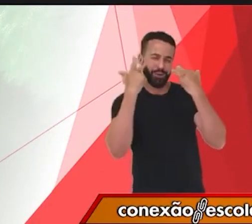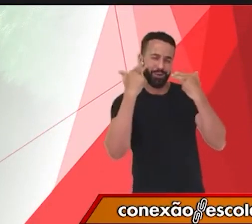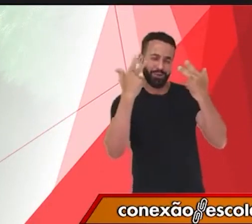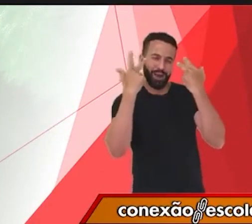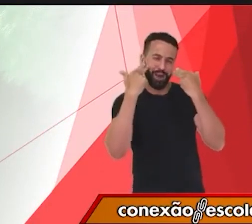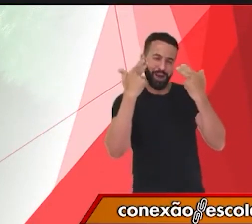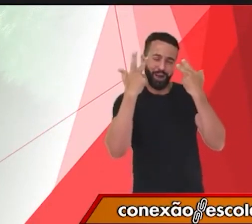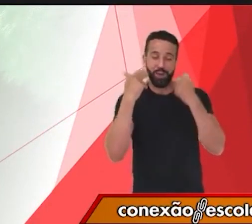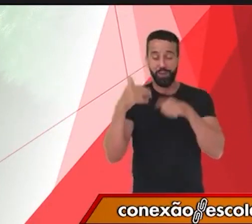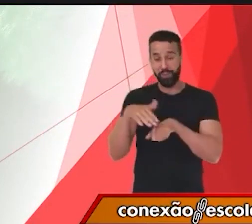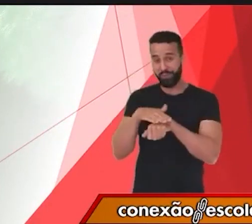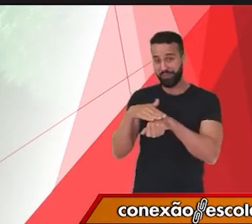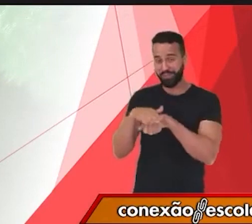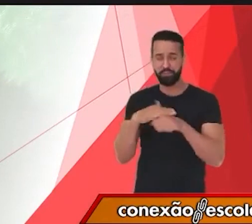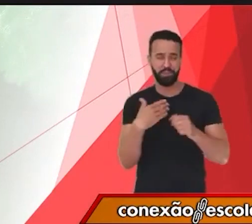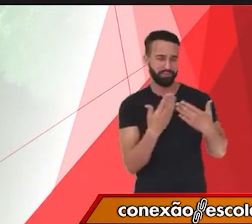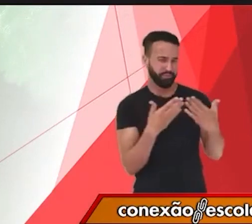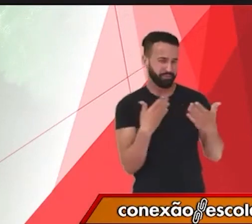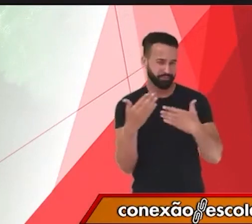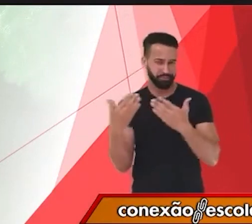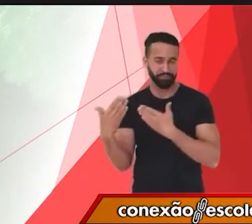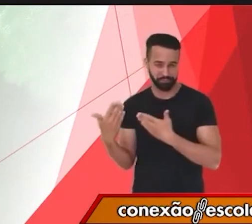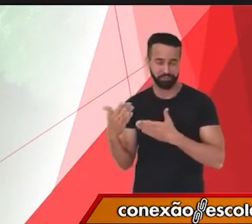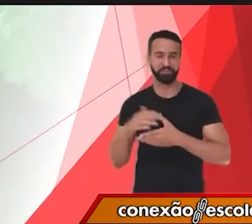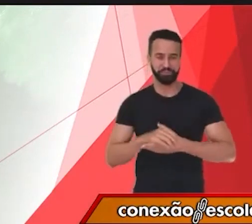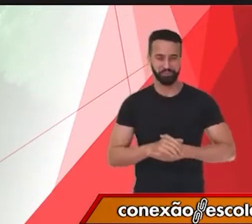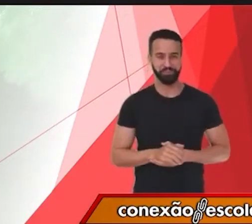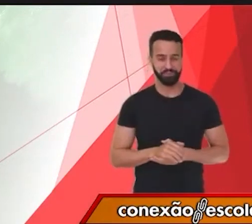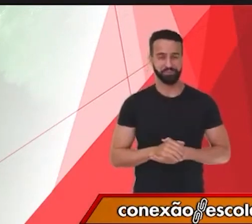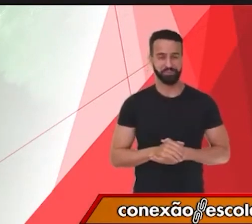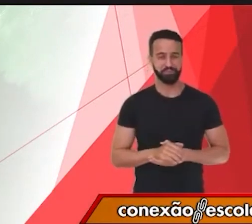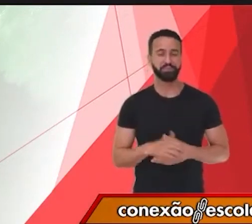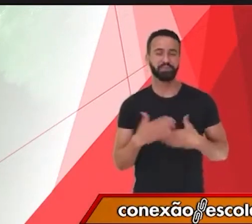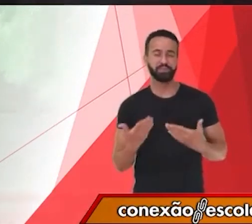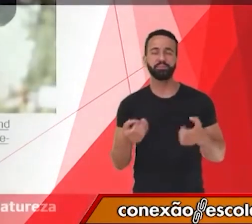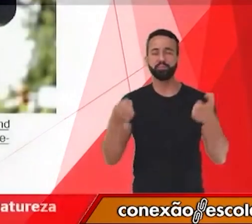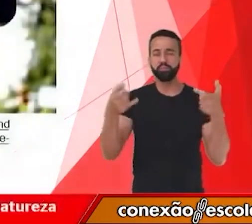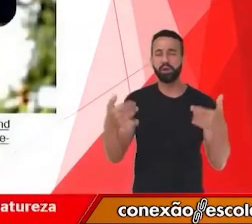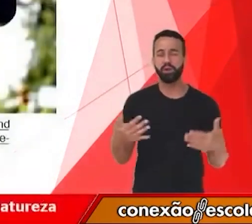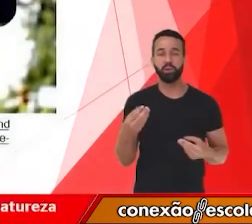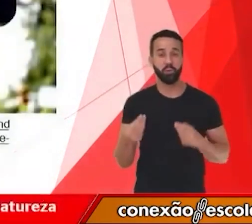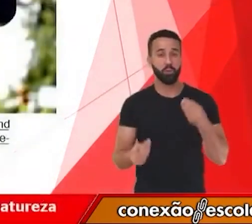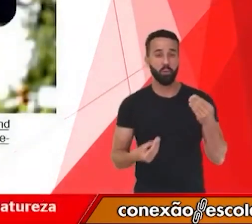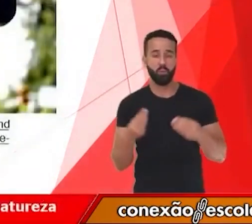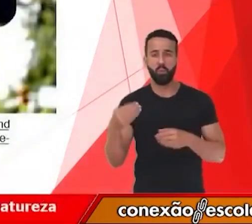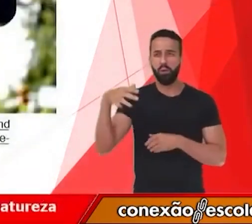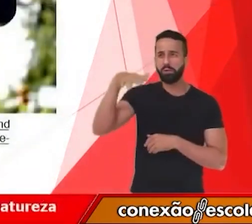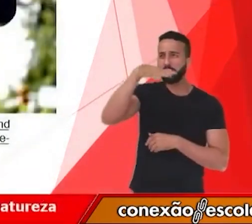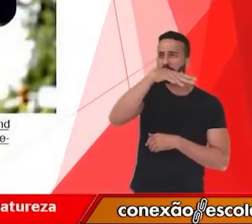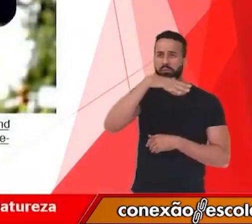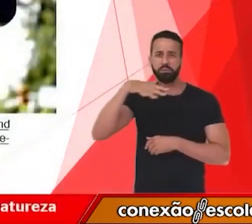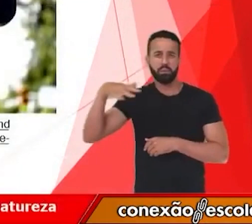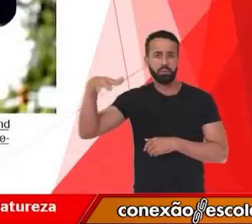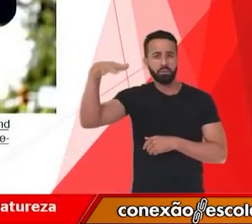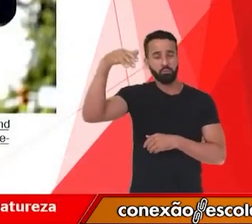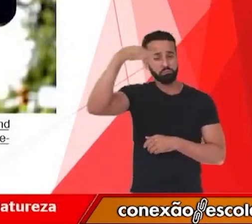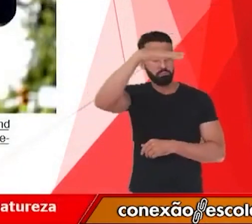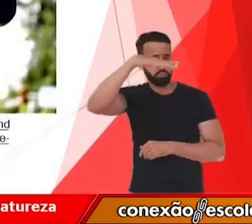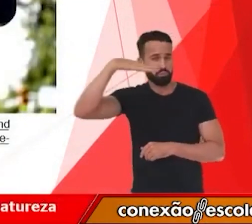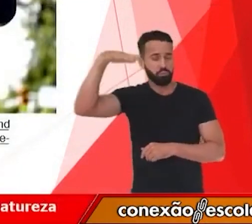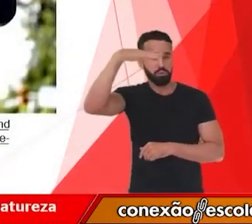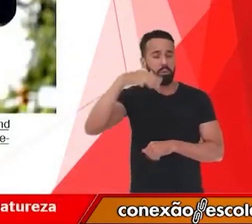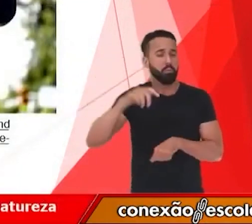papo, entre aspas. Quando nós estamos falando sobre essas condições atmosféricas em um determinado